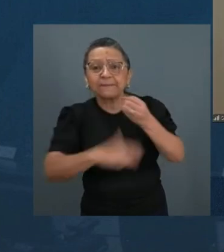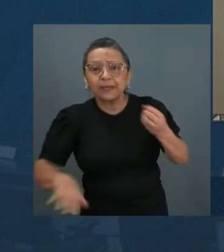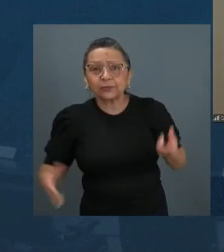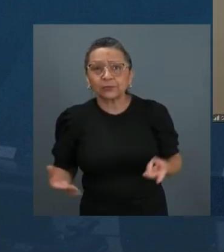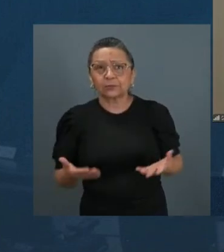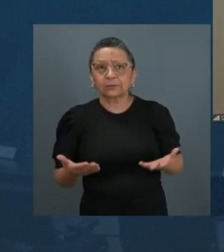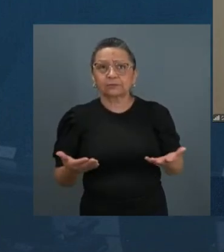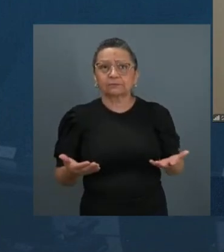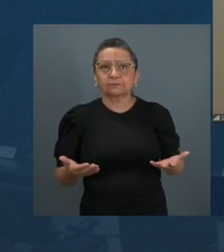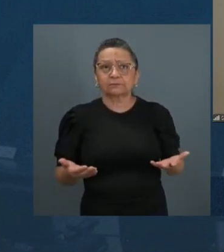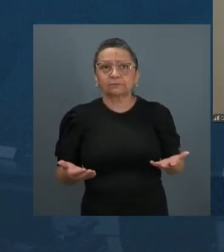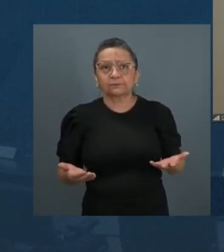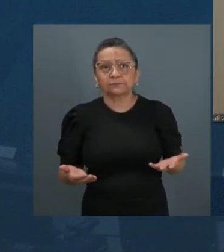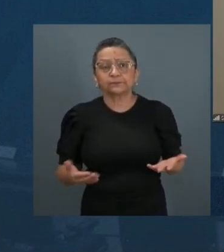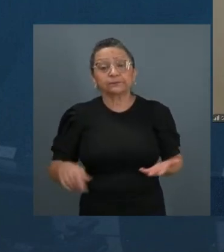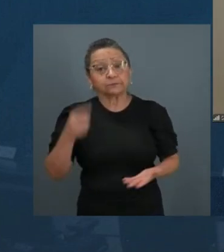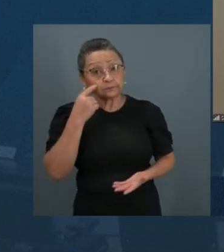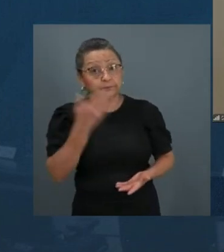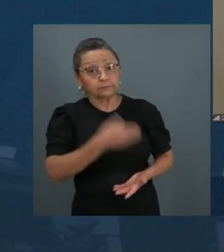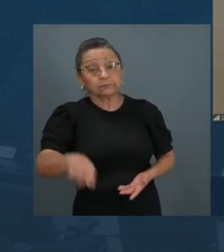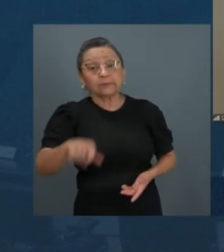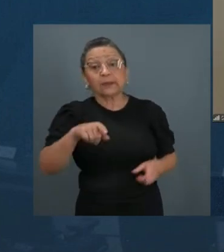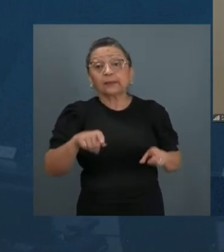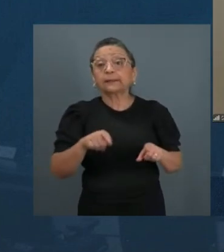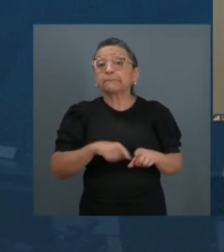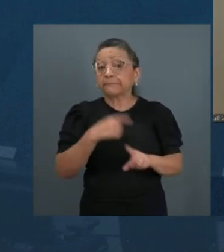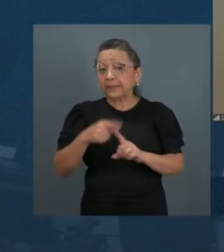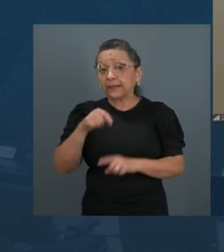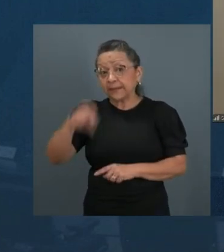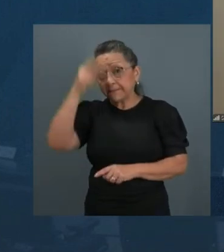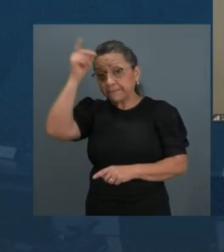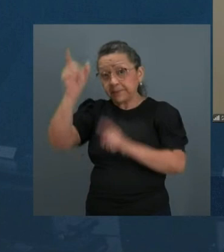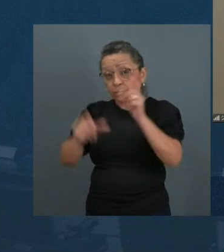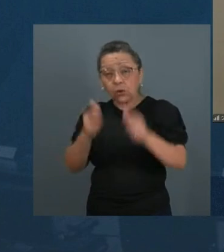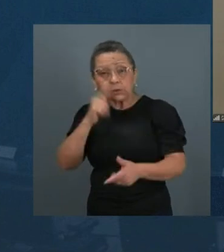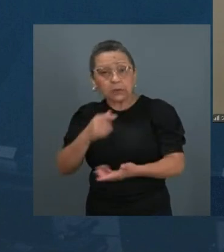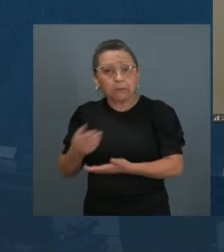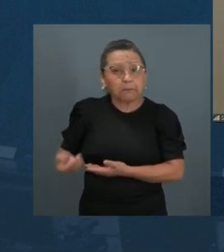E, além dessas pessoas conseguirem